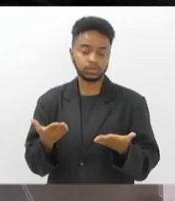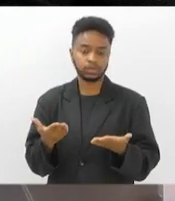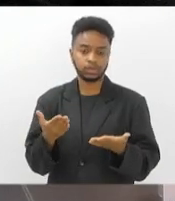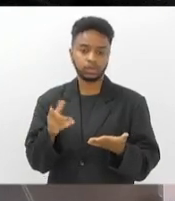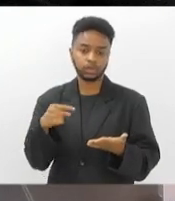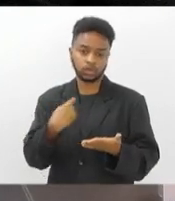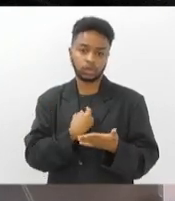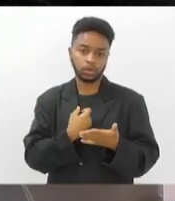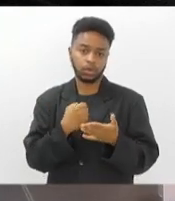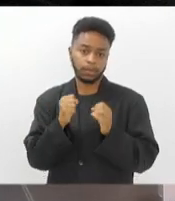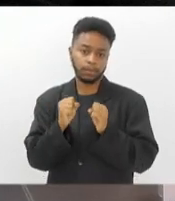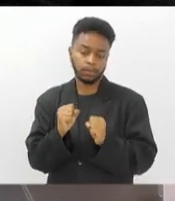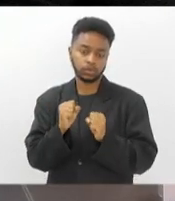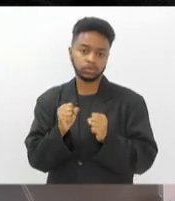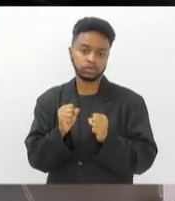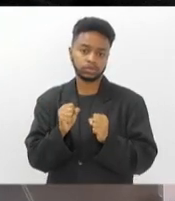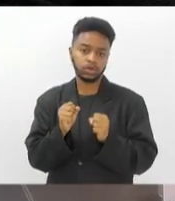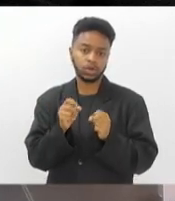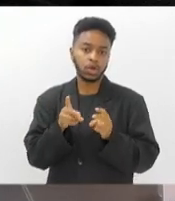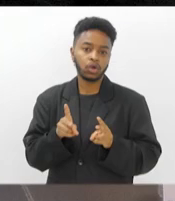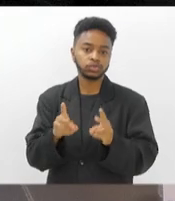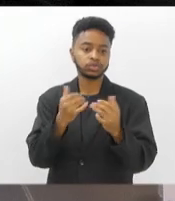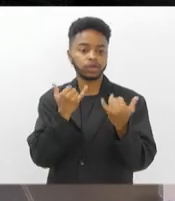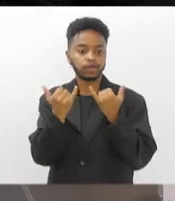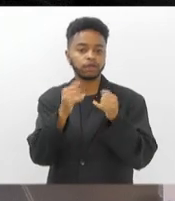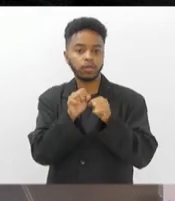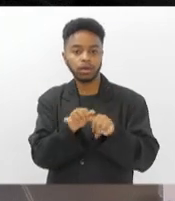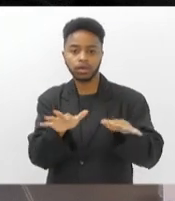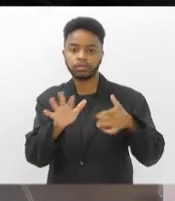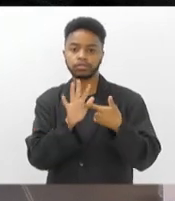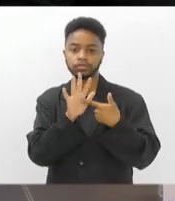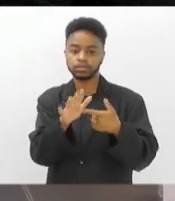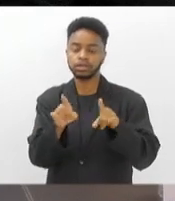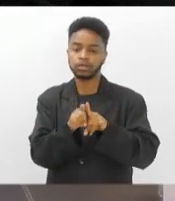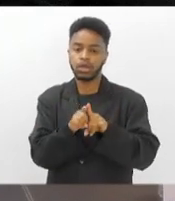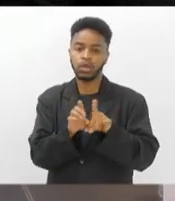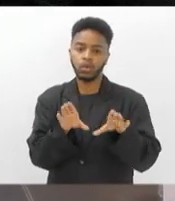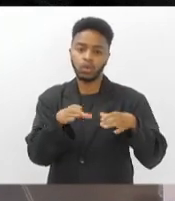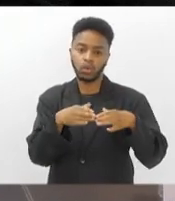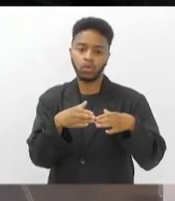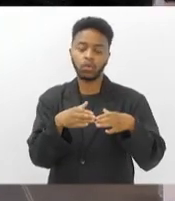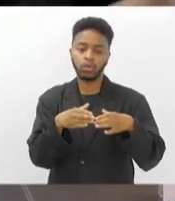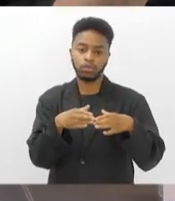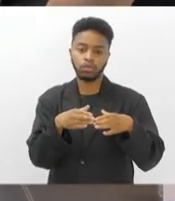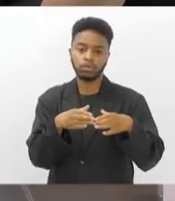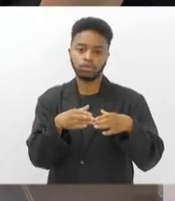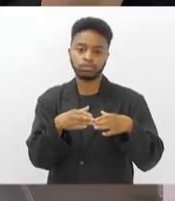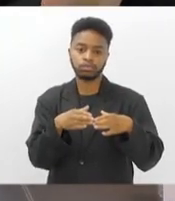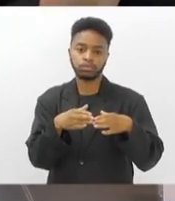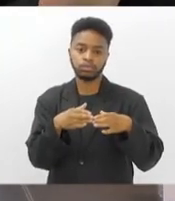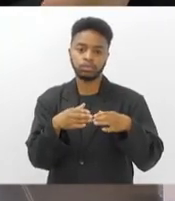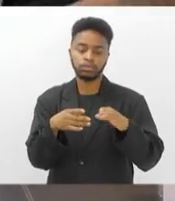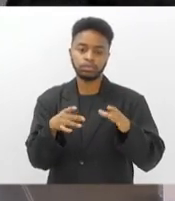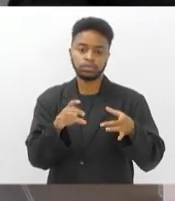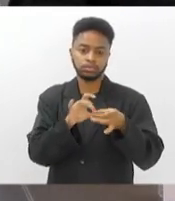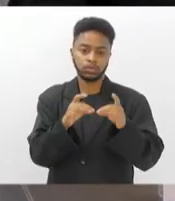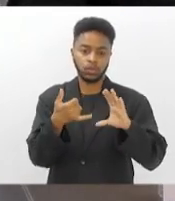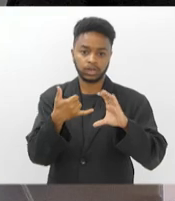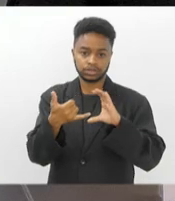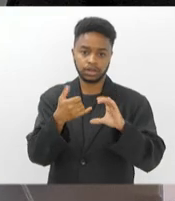eh mantenha vossas excelências informados ali também no nosso grupo que mantemos da CPI no nosso